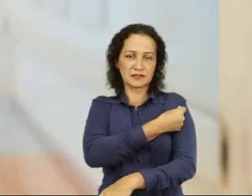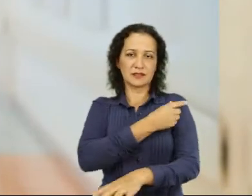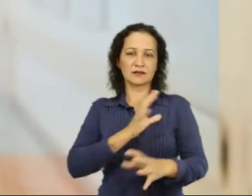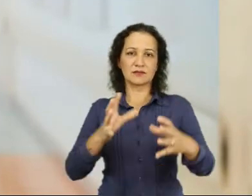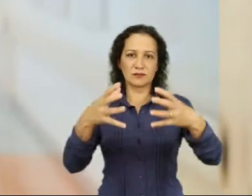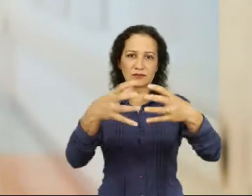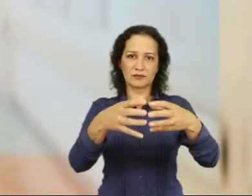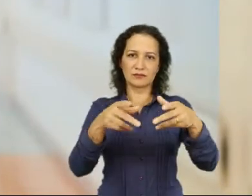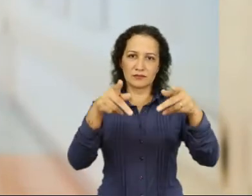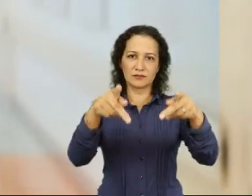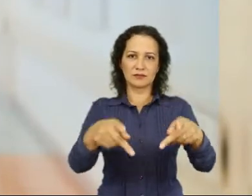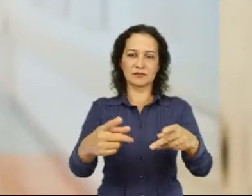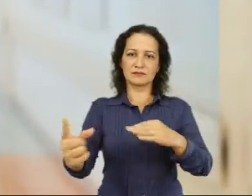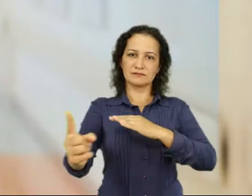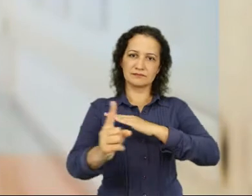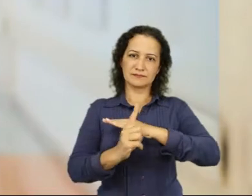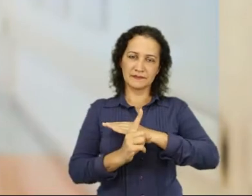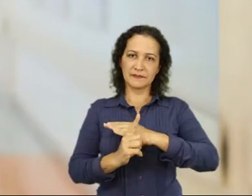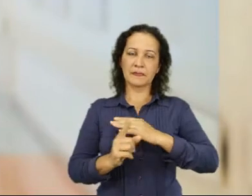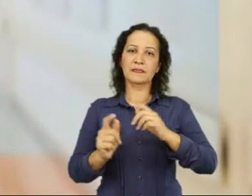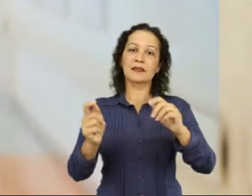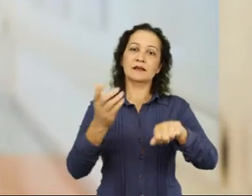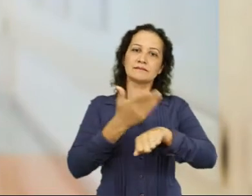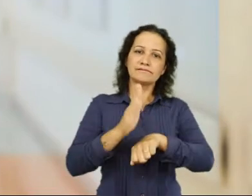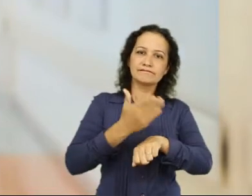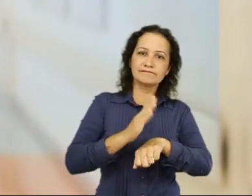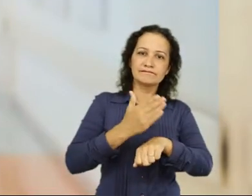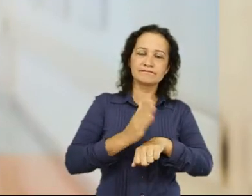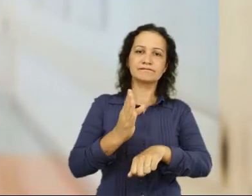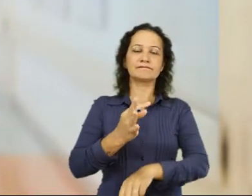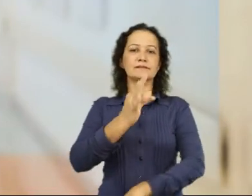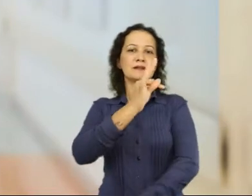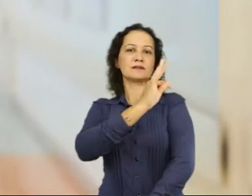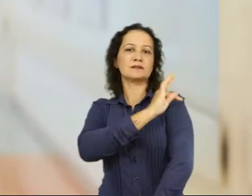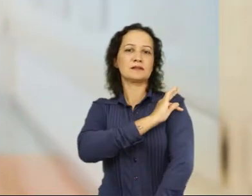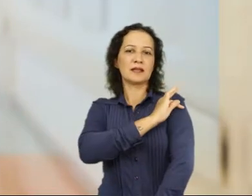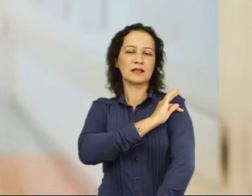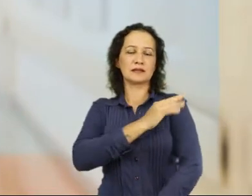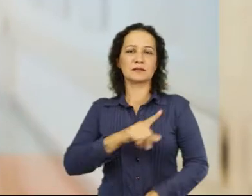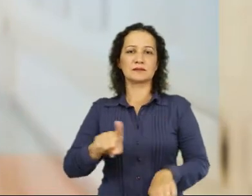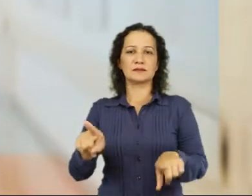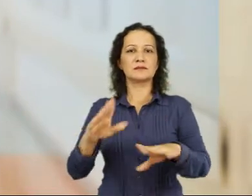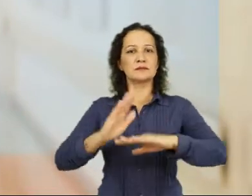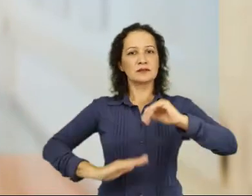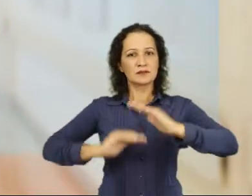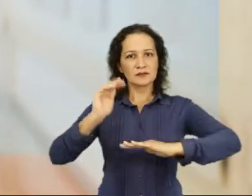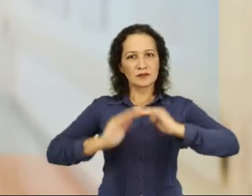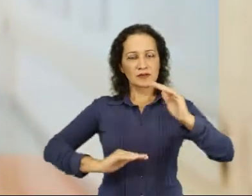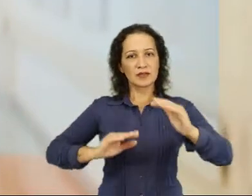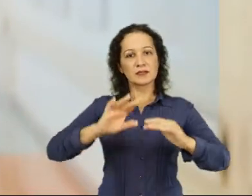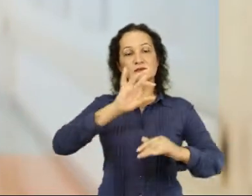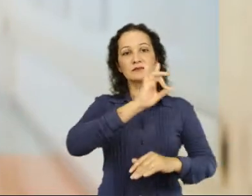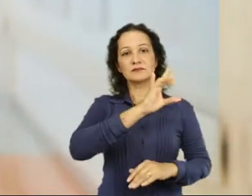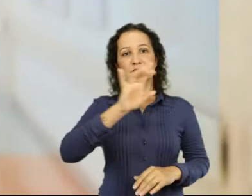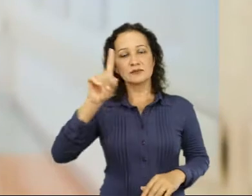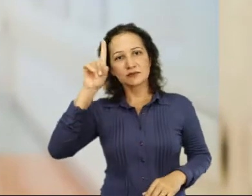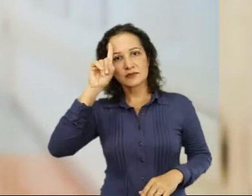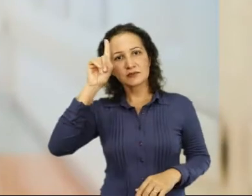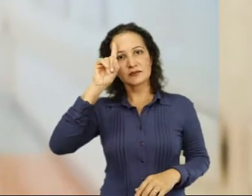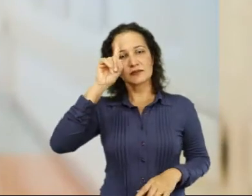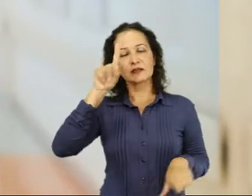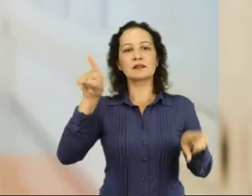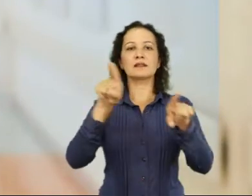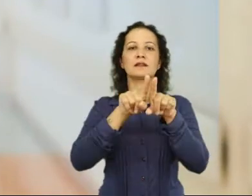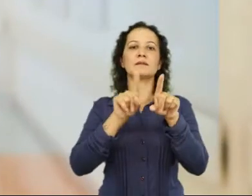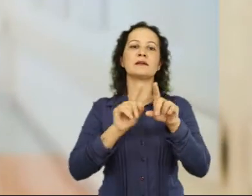na população, a capacitação e o suporte técnico dos profissionais, tanto na imunização de rotina, quanto também